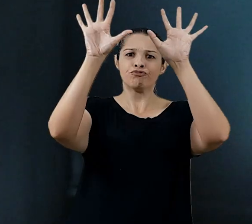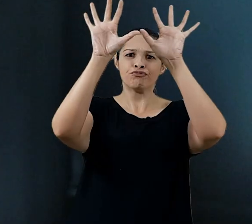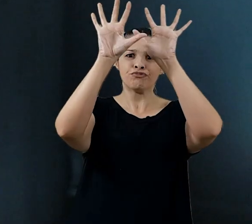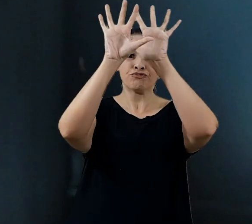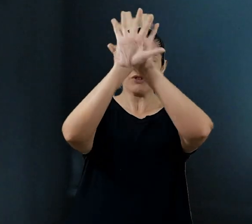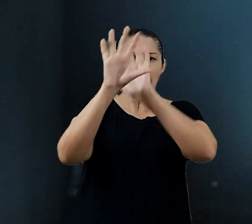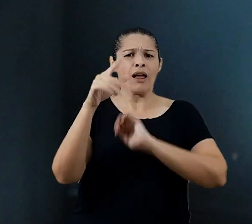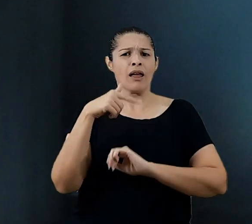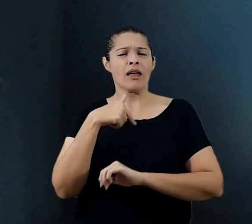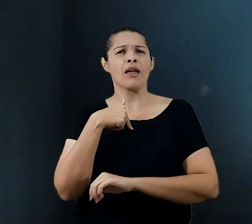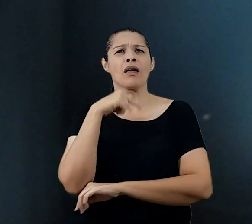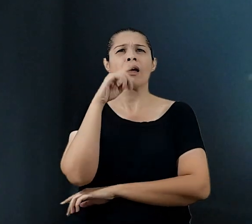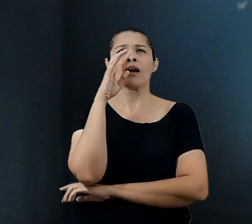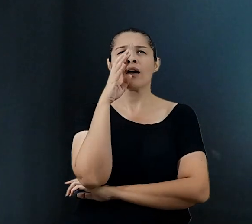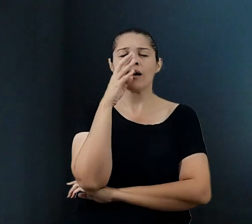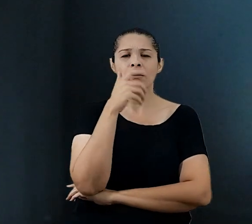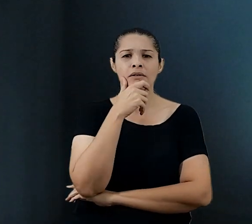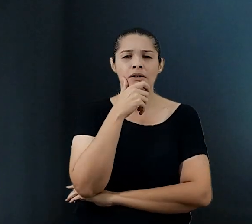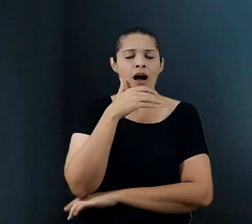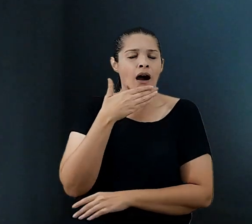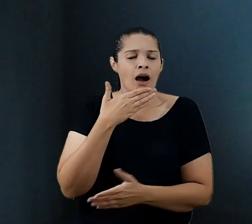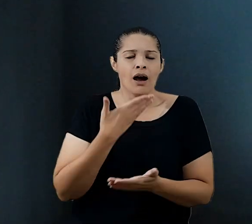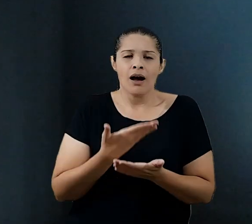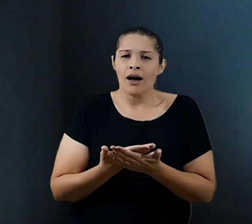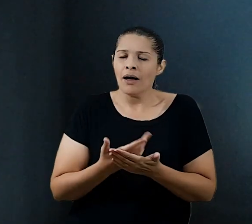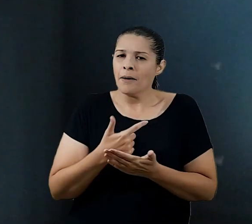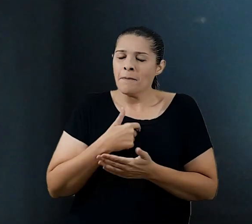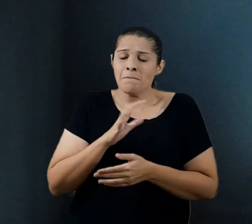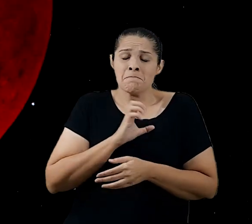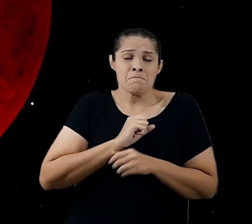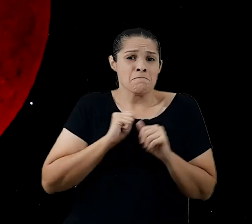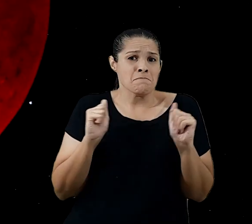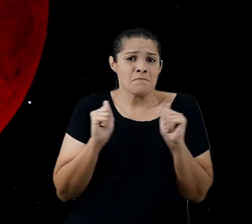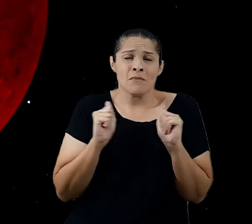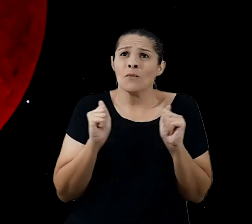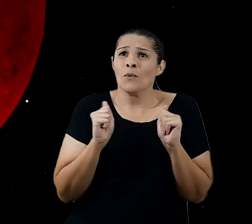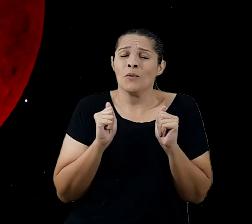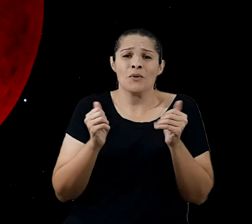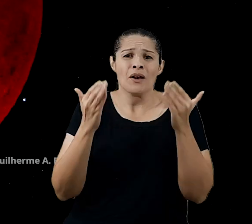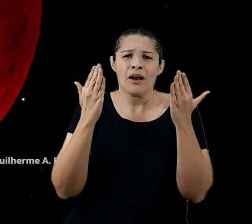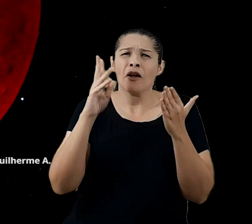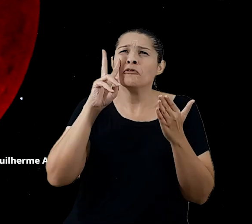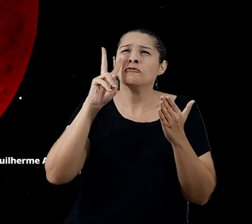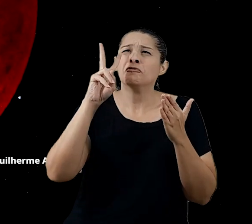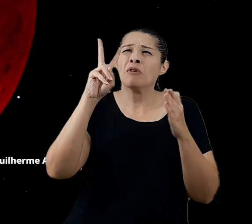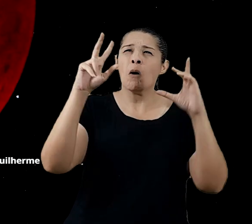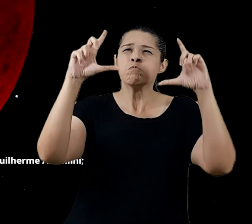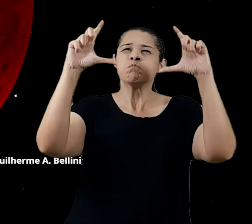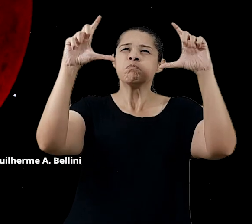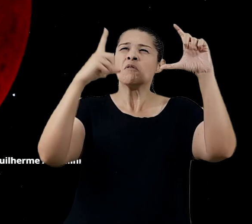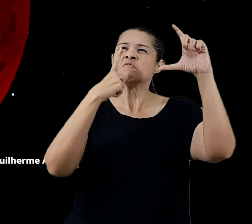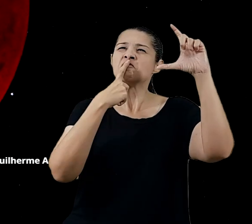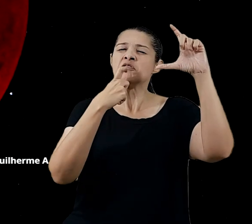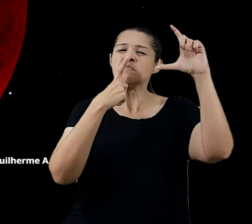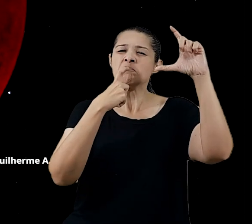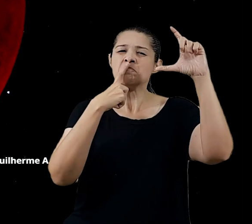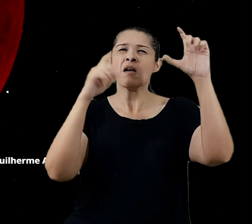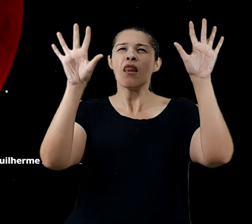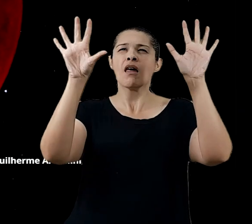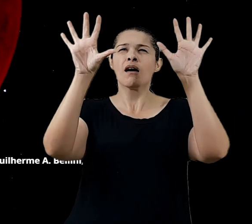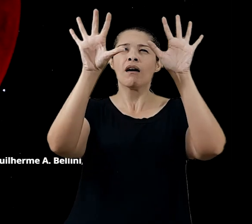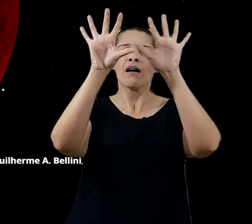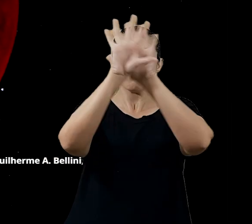foi a primeira vez que eu me apaixonei pela astronomia. Quando eu estive aqui e vi aquela lua de sangue, fiquei apaixonado